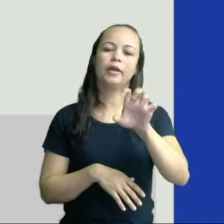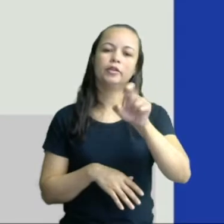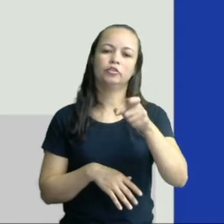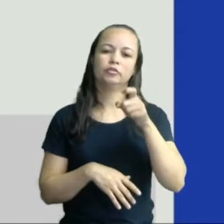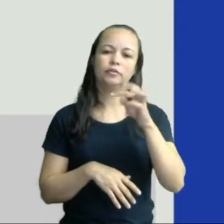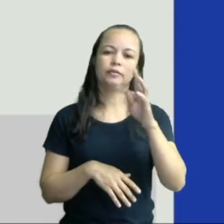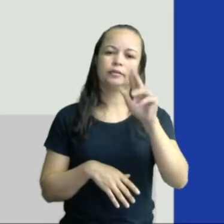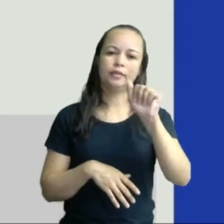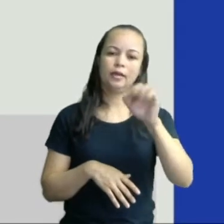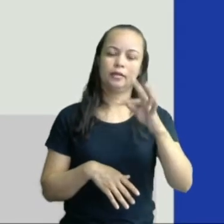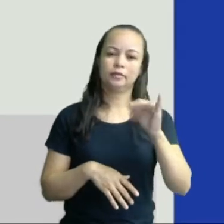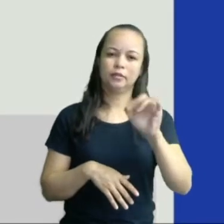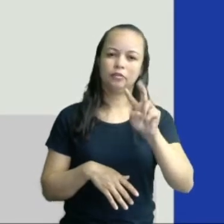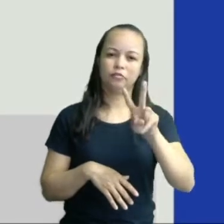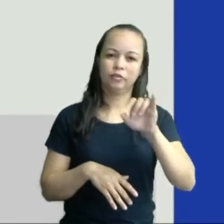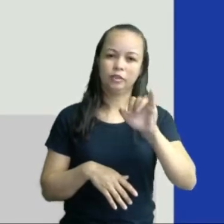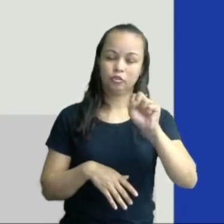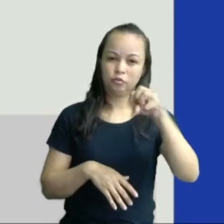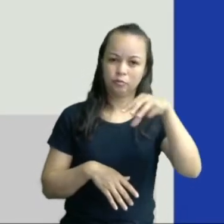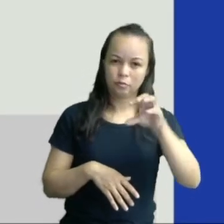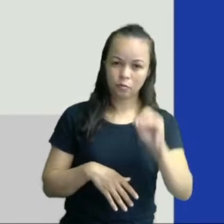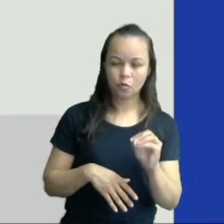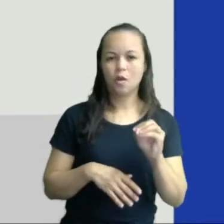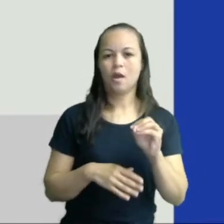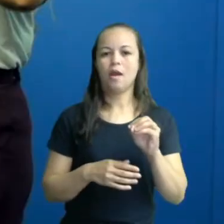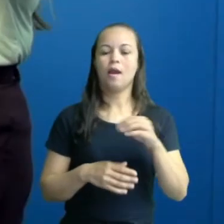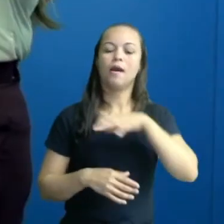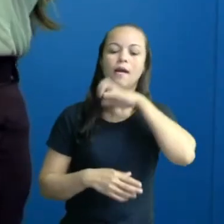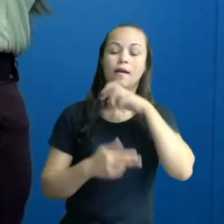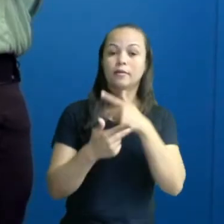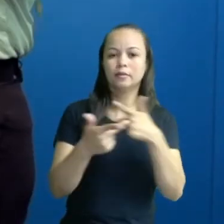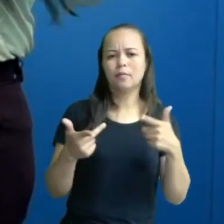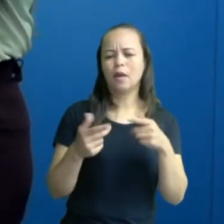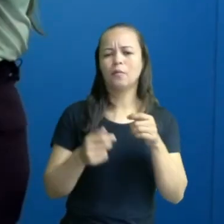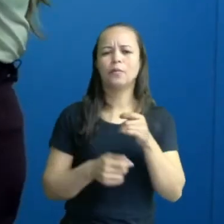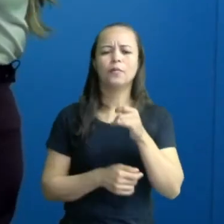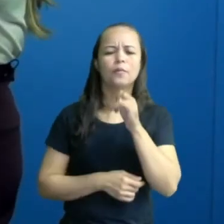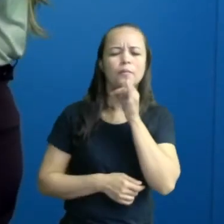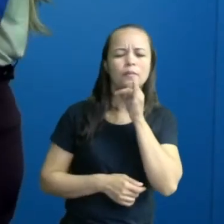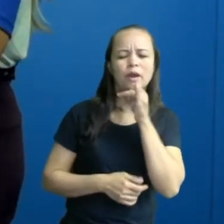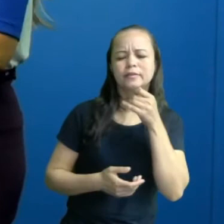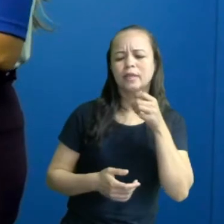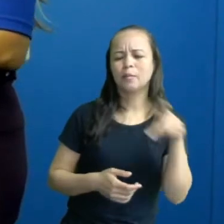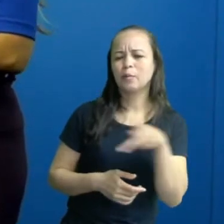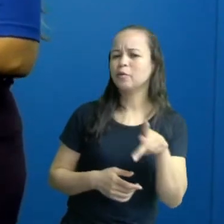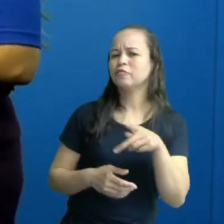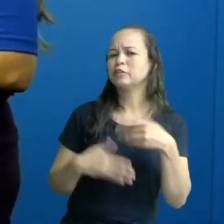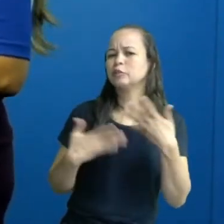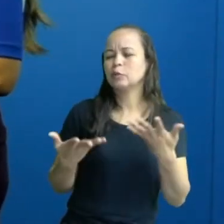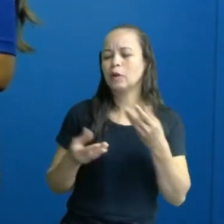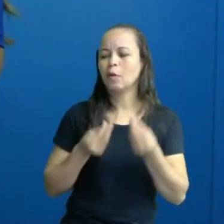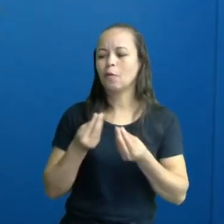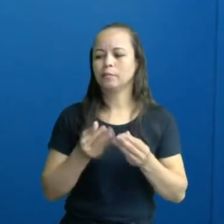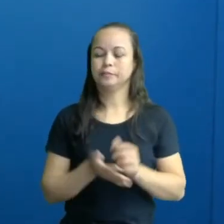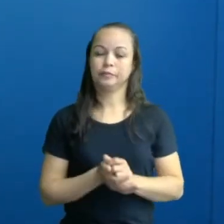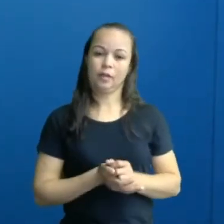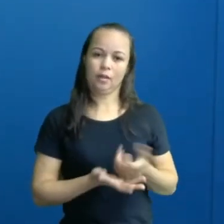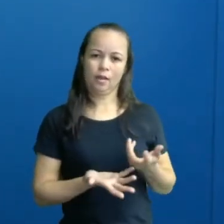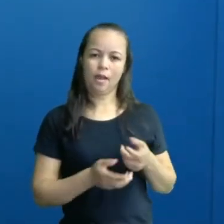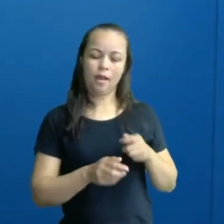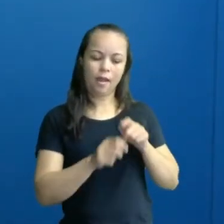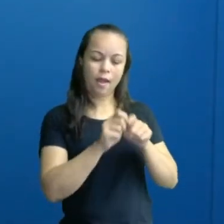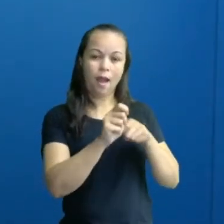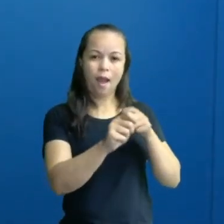extrativismo animal, professora. A pesca, quando você consegue extrair, né, o peixe para consumo, quando você extrai o leite